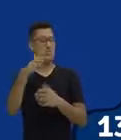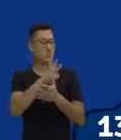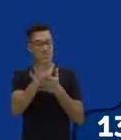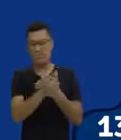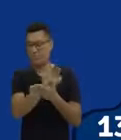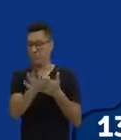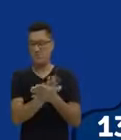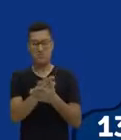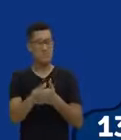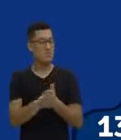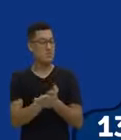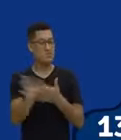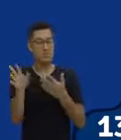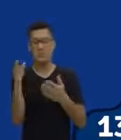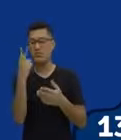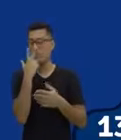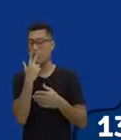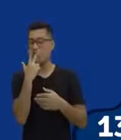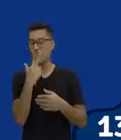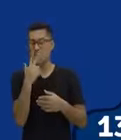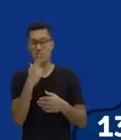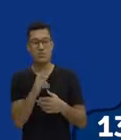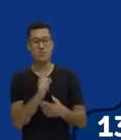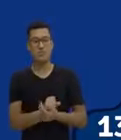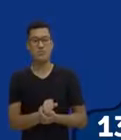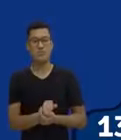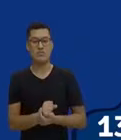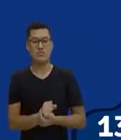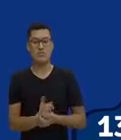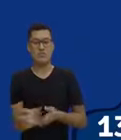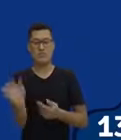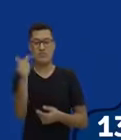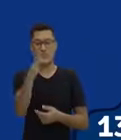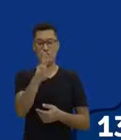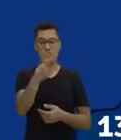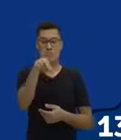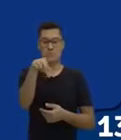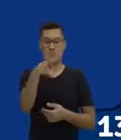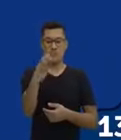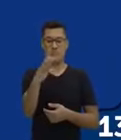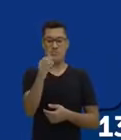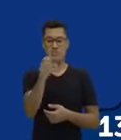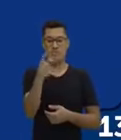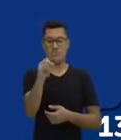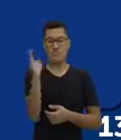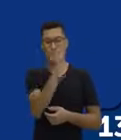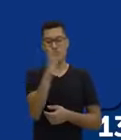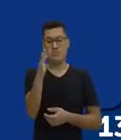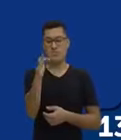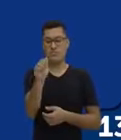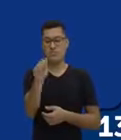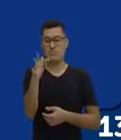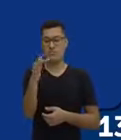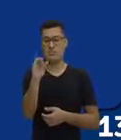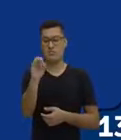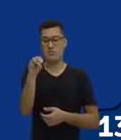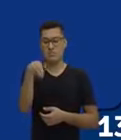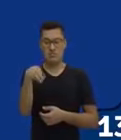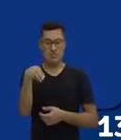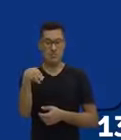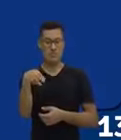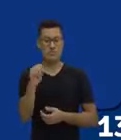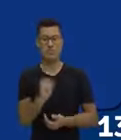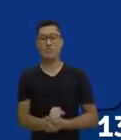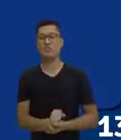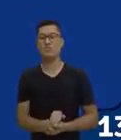aparecendo aqui, então automaticamente isso é uma função afim. Né? Não vai ser linear, por quê? Não